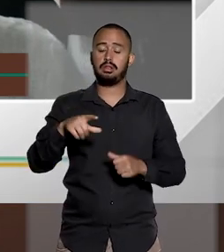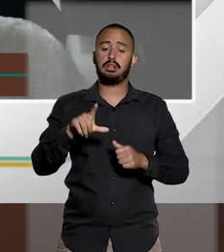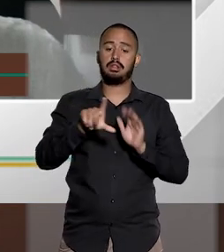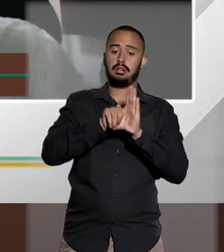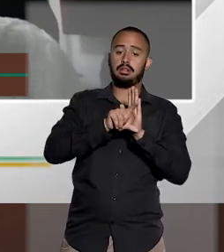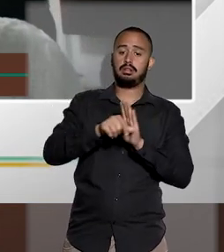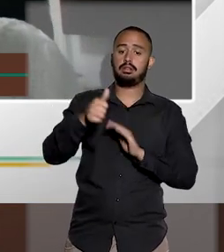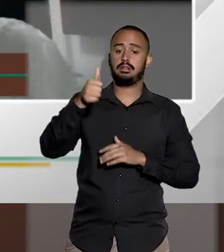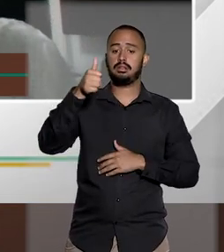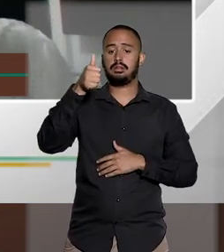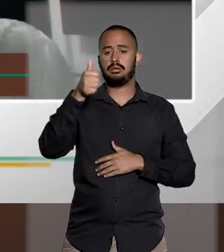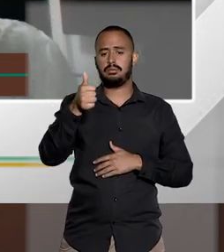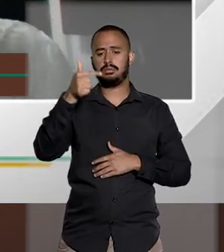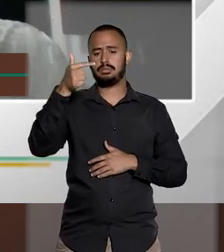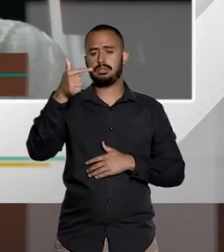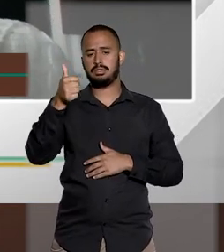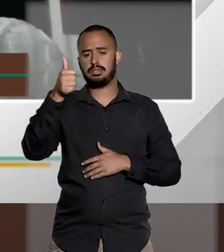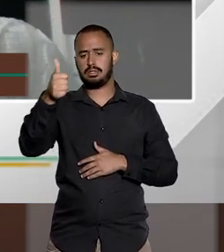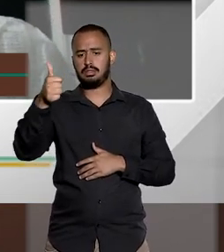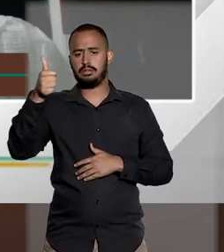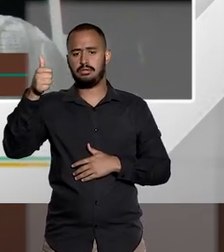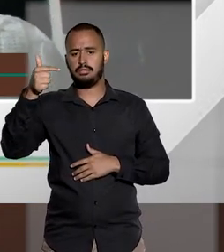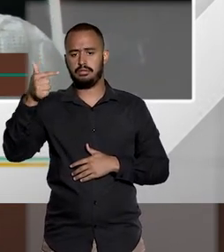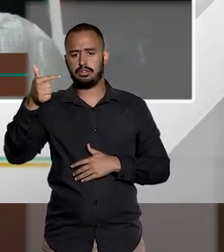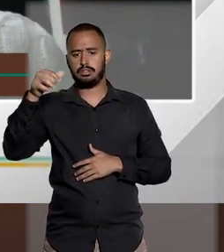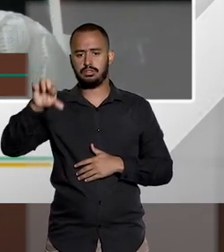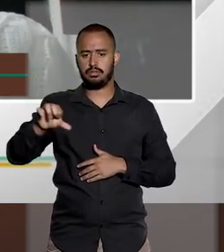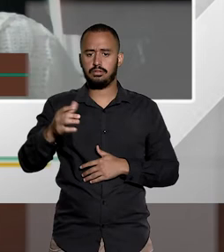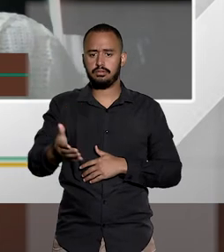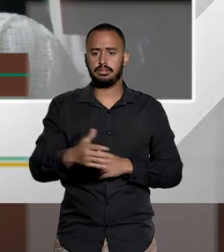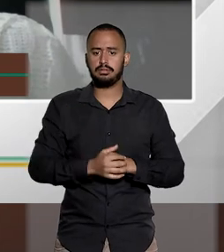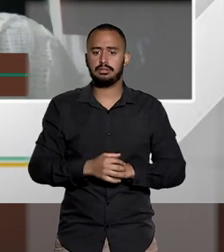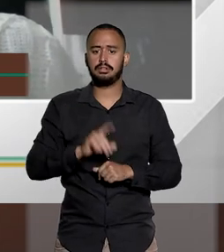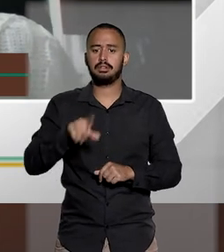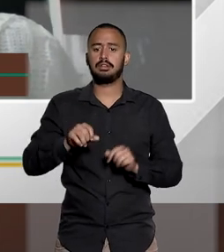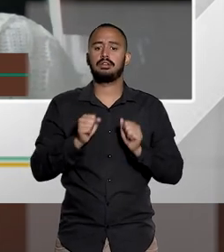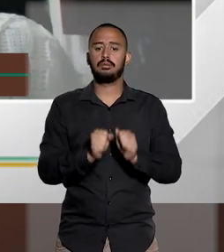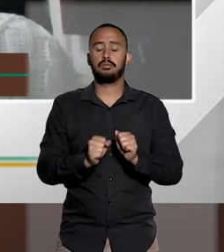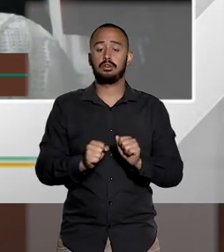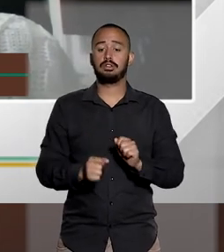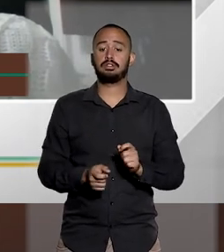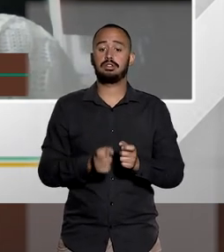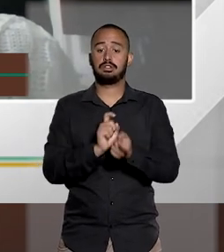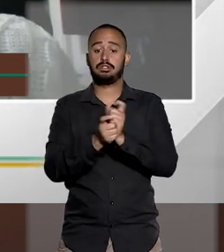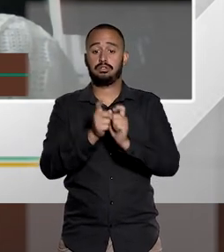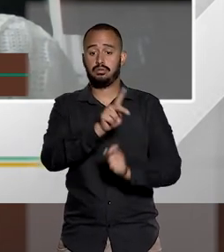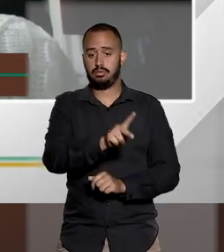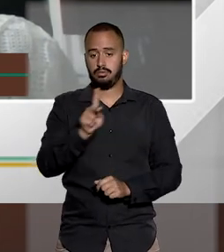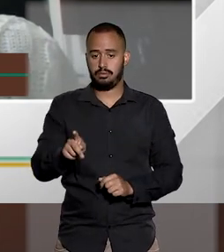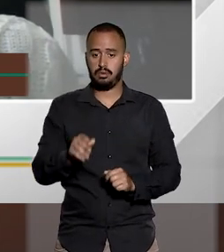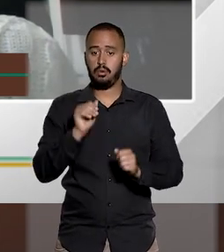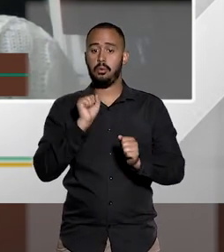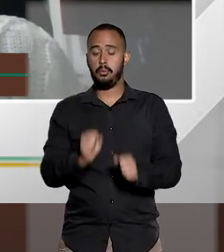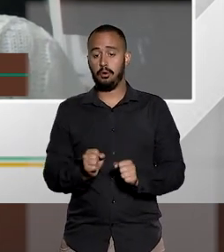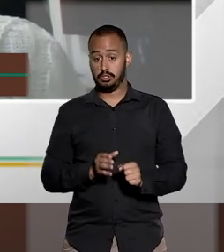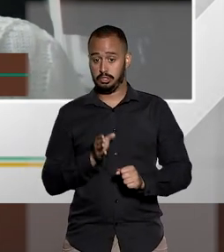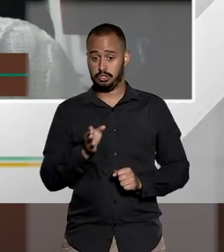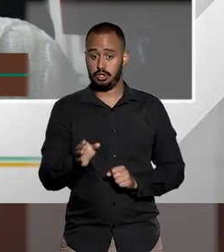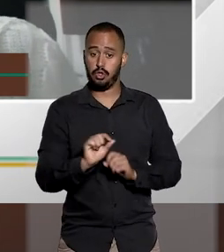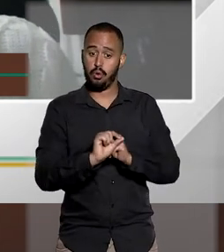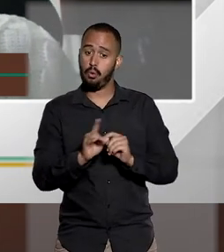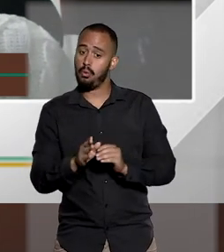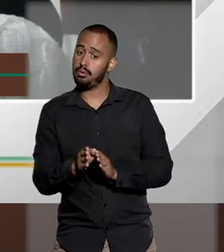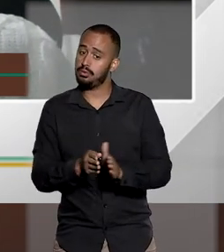como a Irene já disse, ela permitiu expressamente que a administração pública direta e indireta possa se utilizar de arbitragem